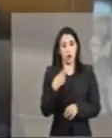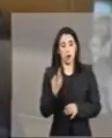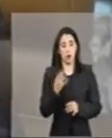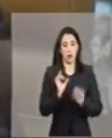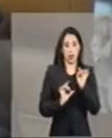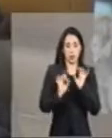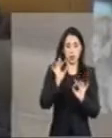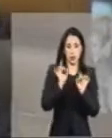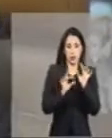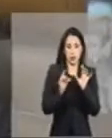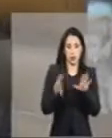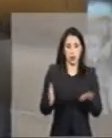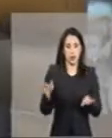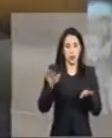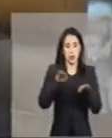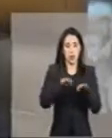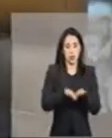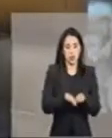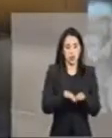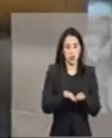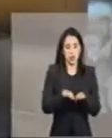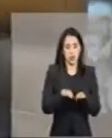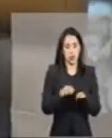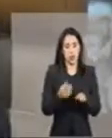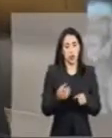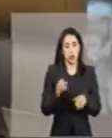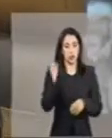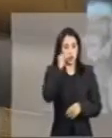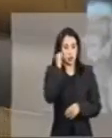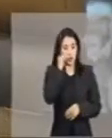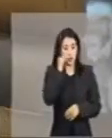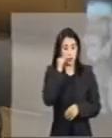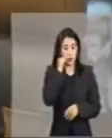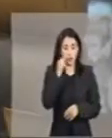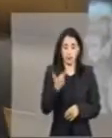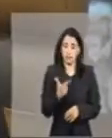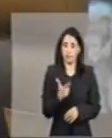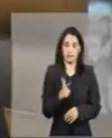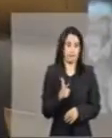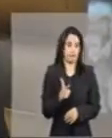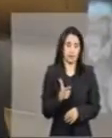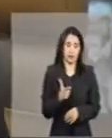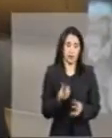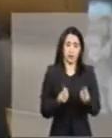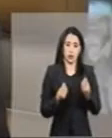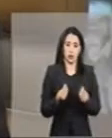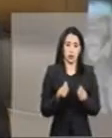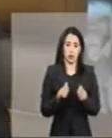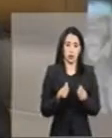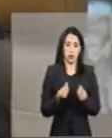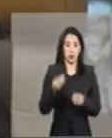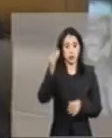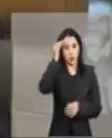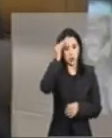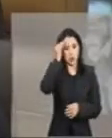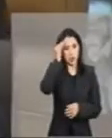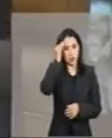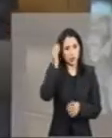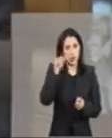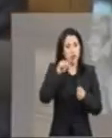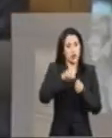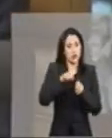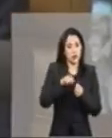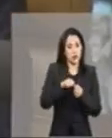de integrante do Senado da República, não há como reconhecer-se instaurada